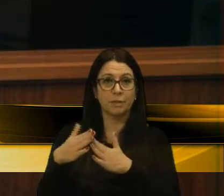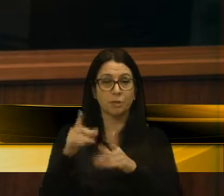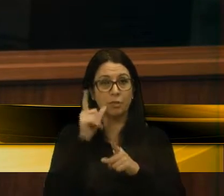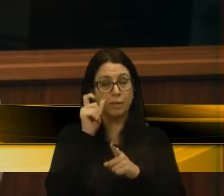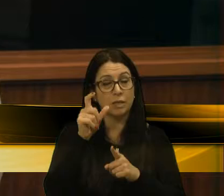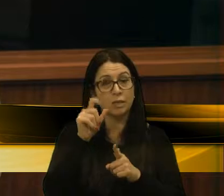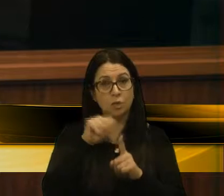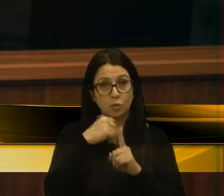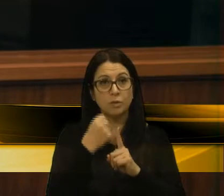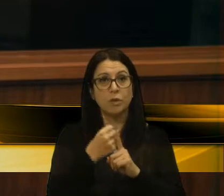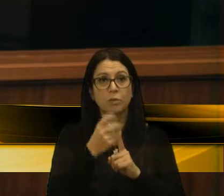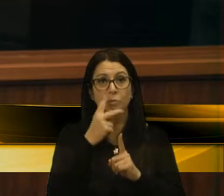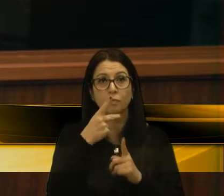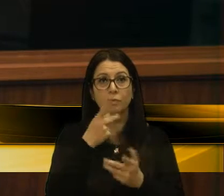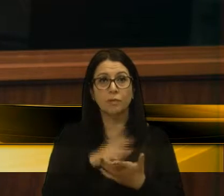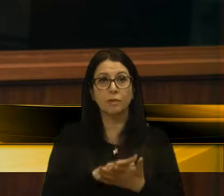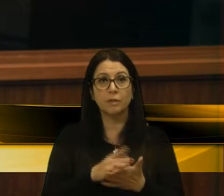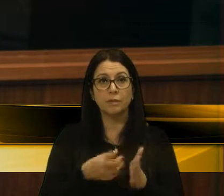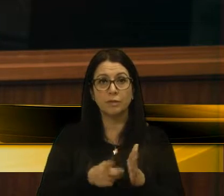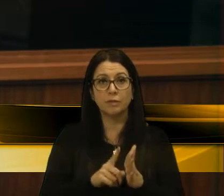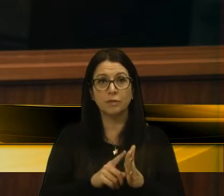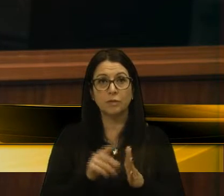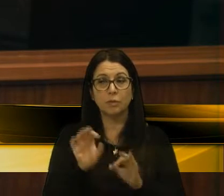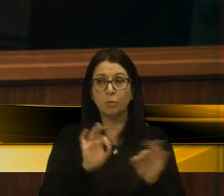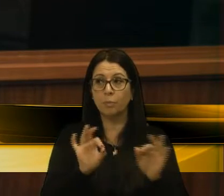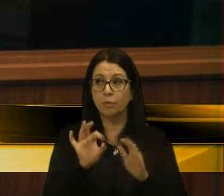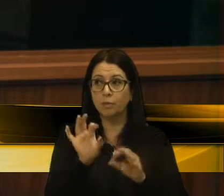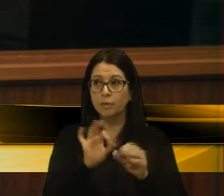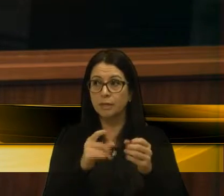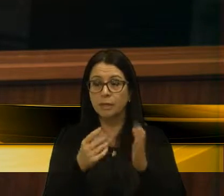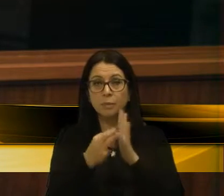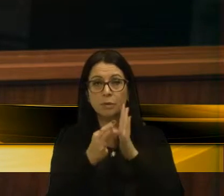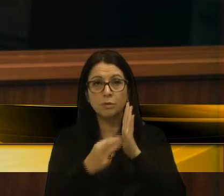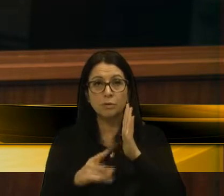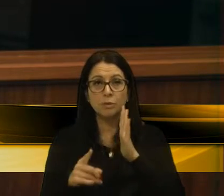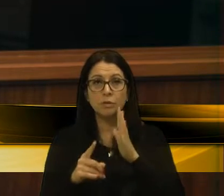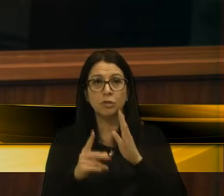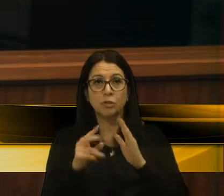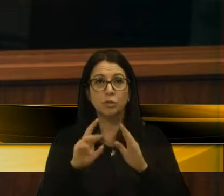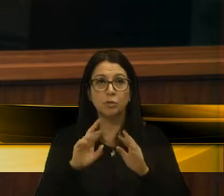Então, como eu disse, o plano diretor ele é um plano construído a várias